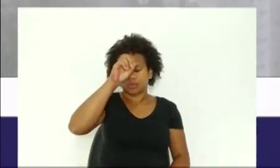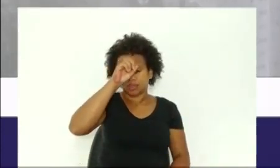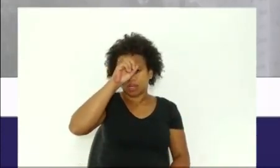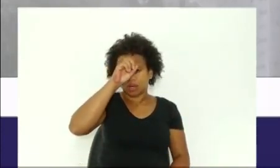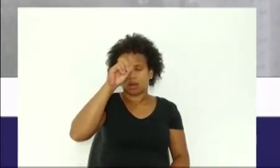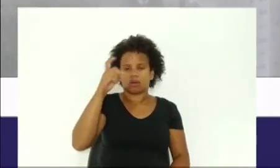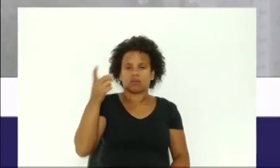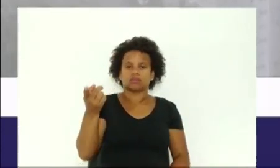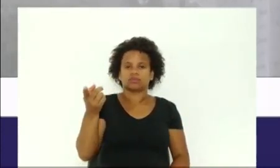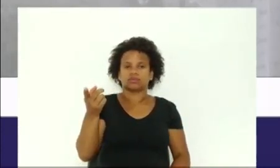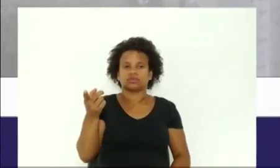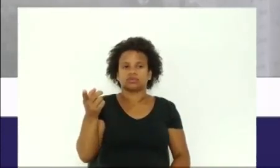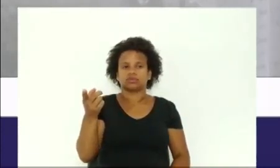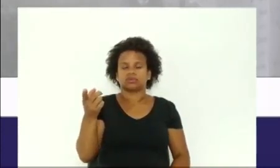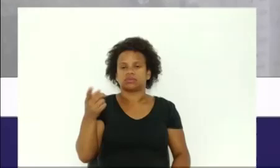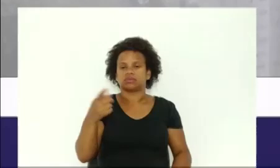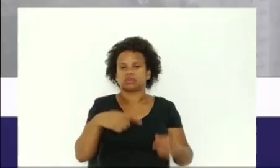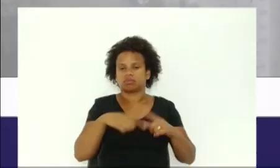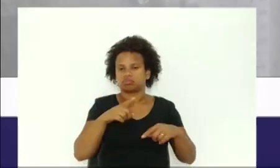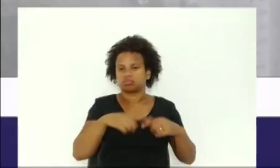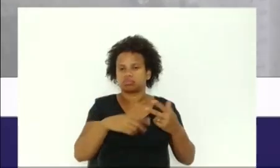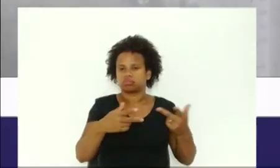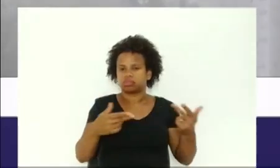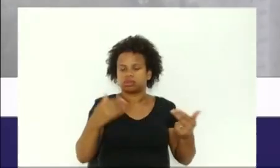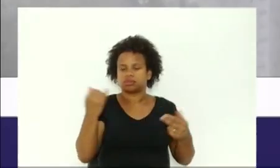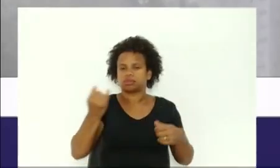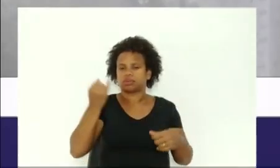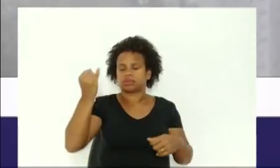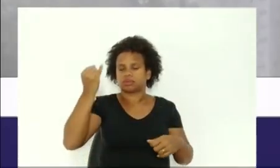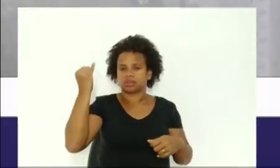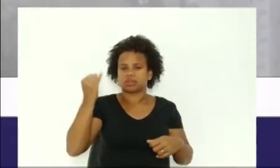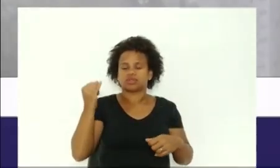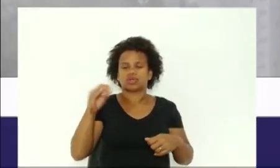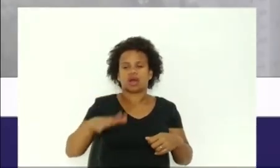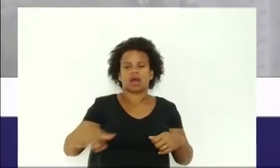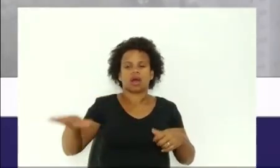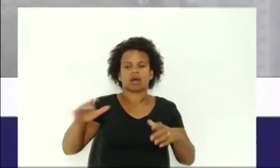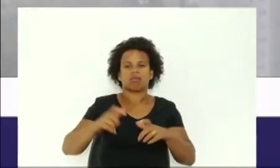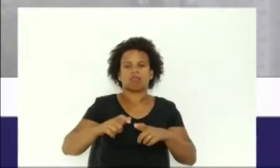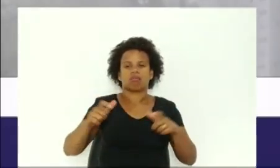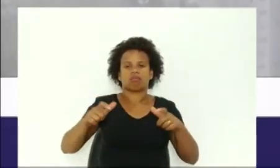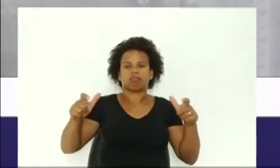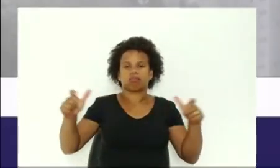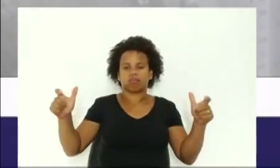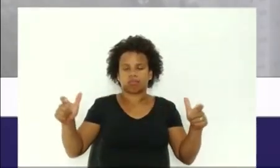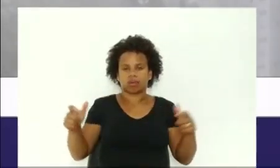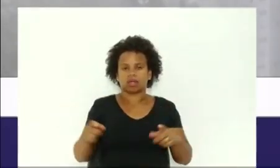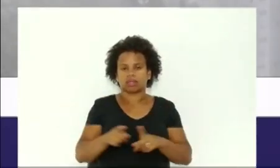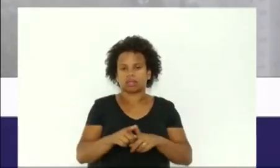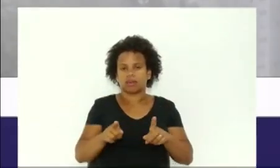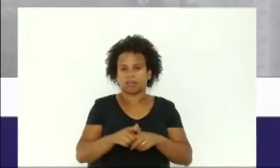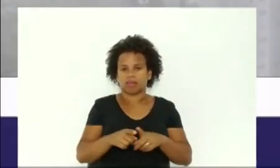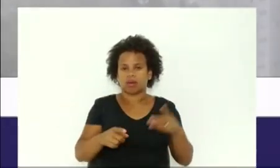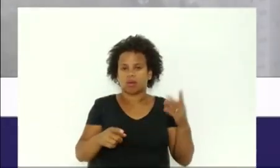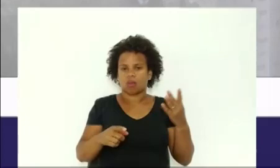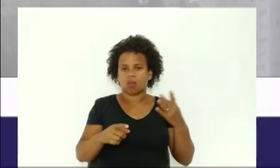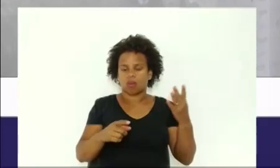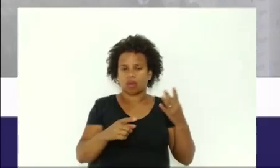equipamentos hospitalares importantes, toda uma área que está crescendo muito. E o 4º parágrafo aqui, né?